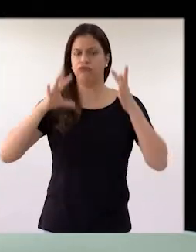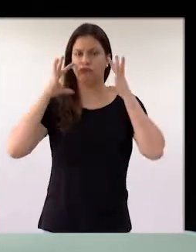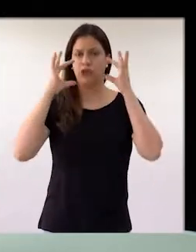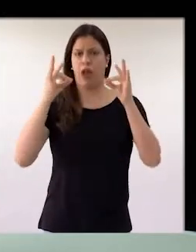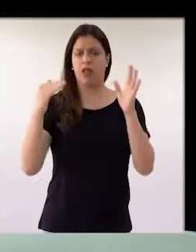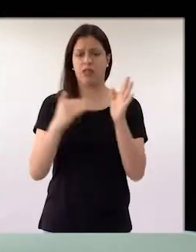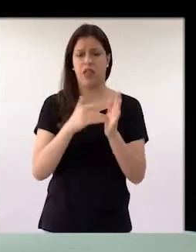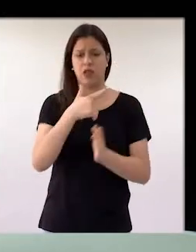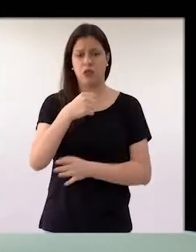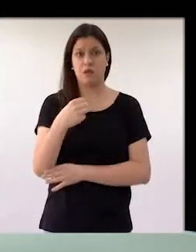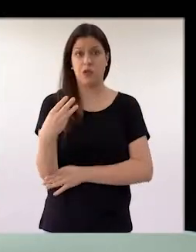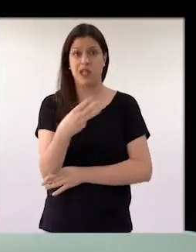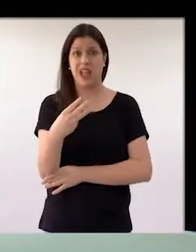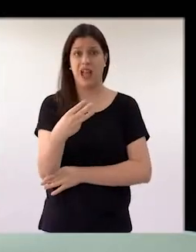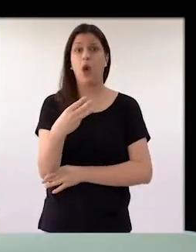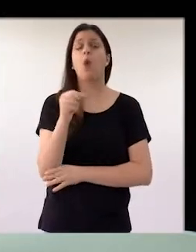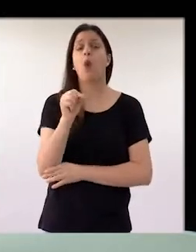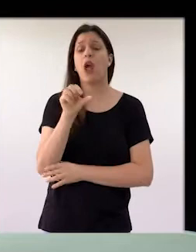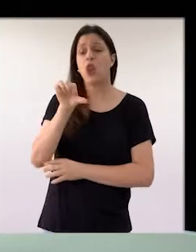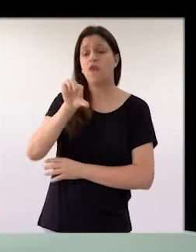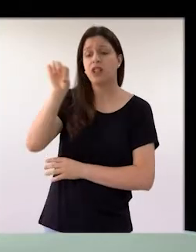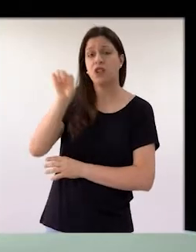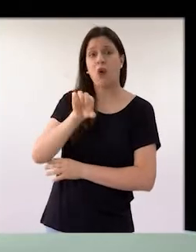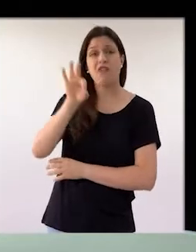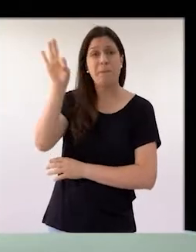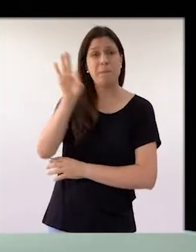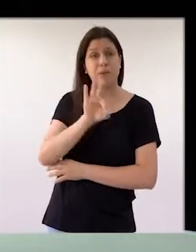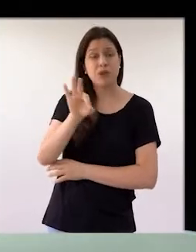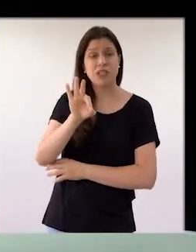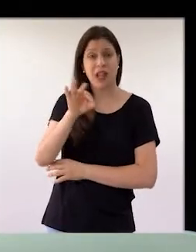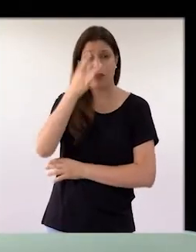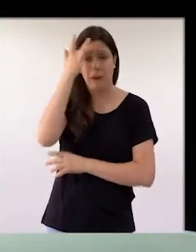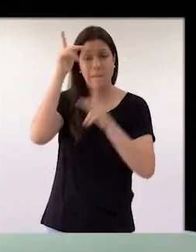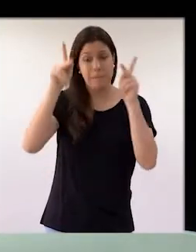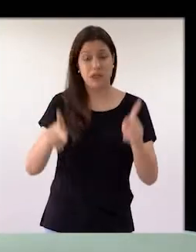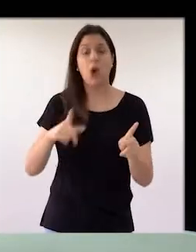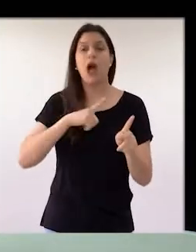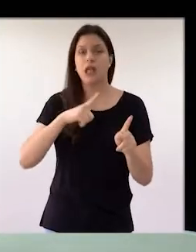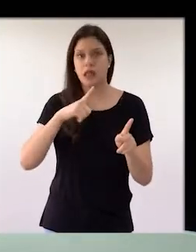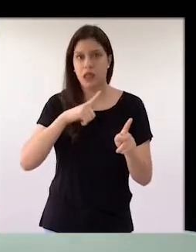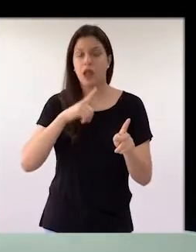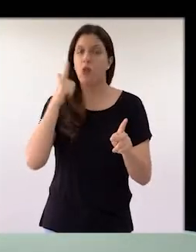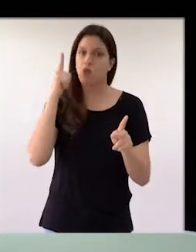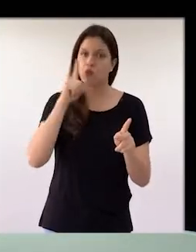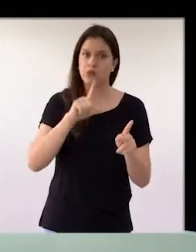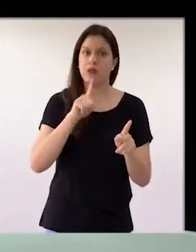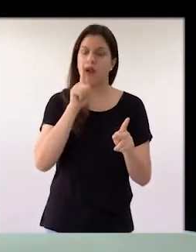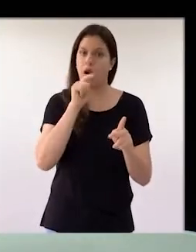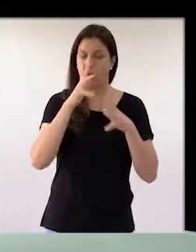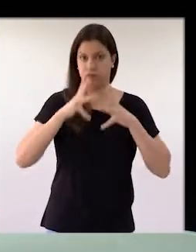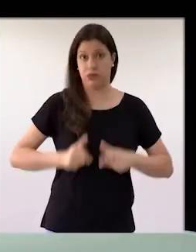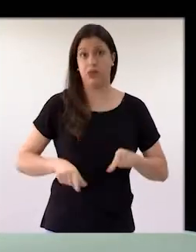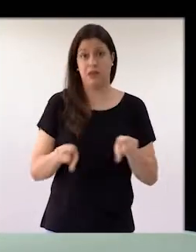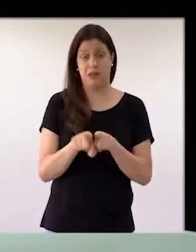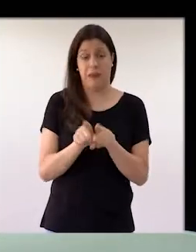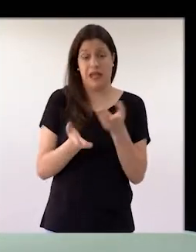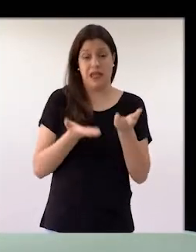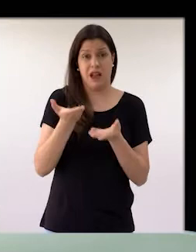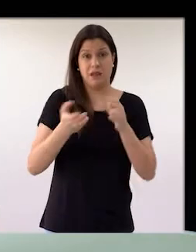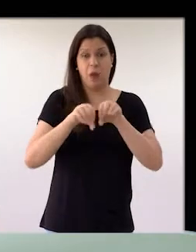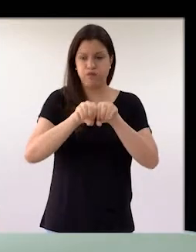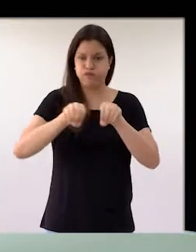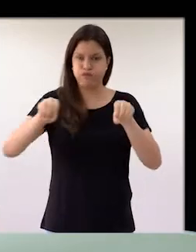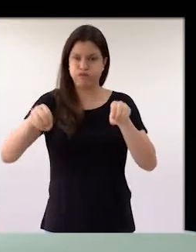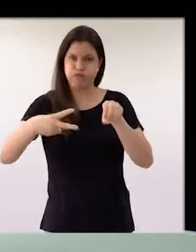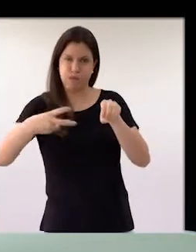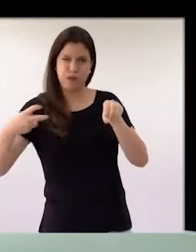2033, 99% da população tem acesso à água potável e 90% ao tratamento e à coleta de esgoto.